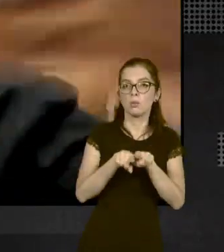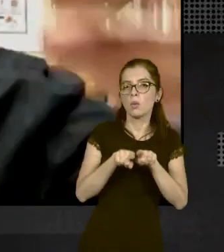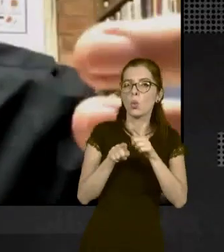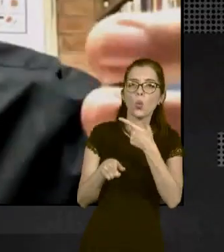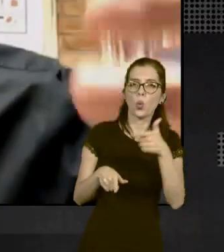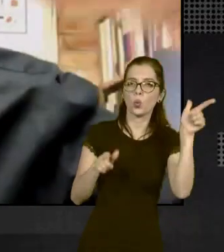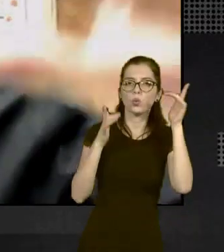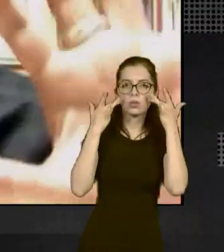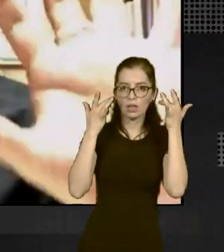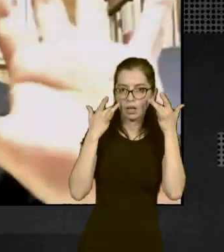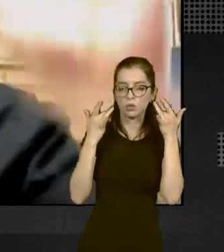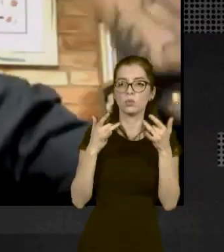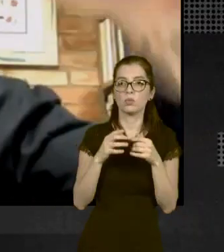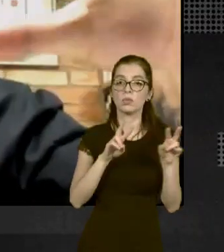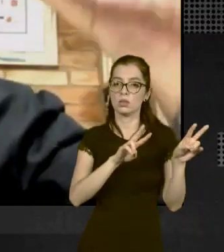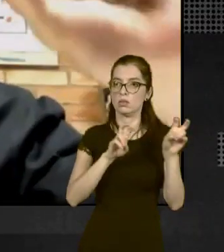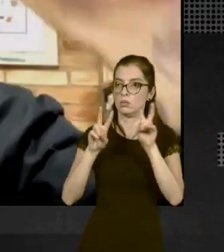os candidatos